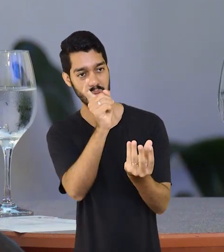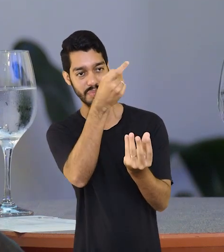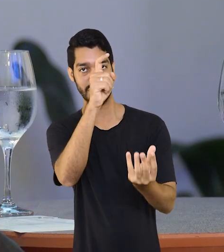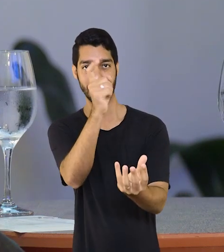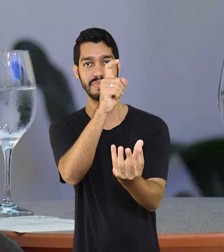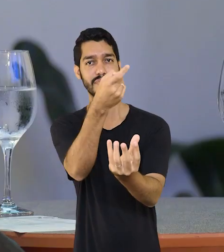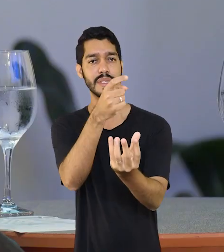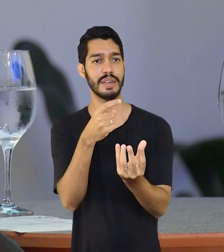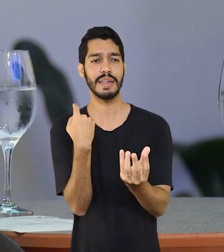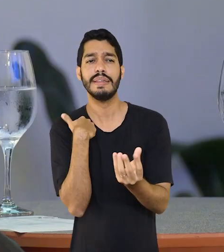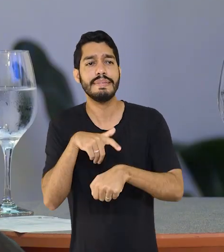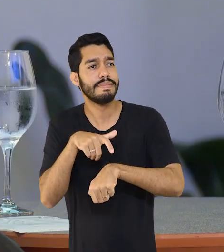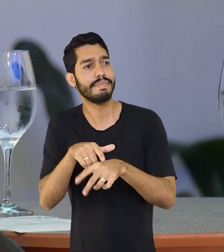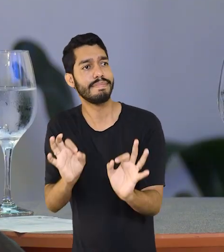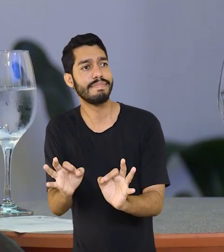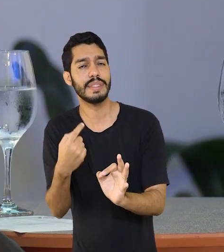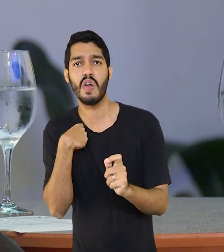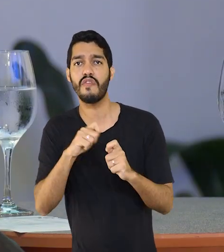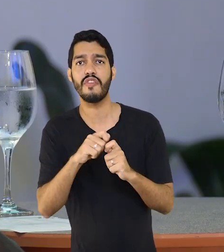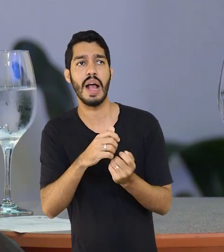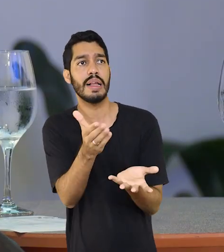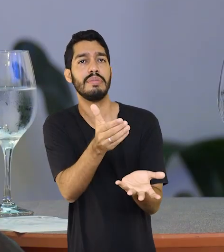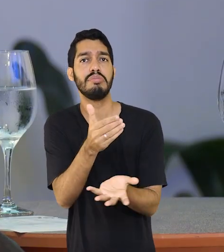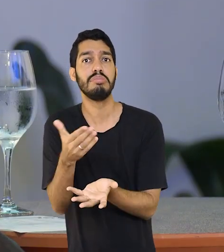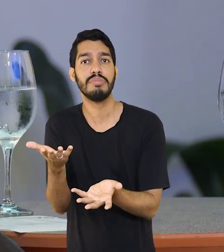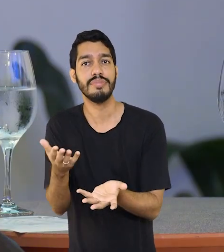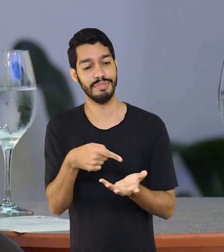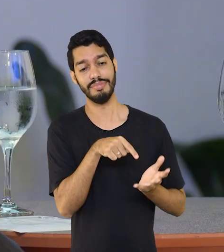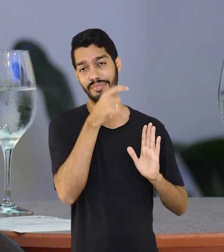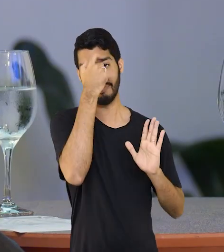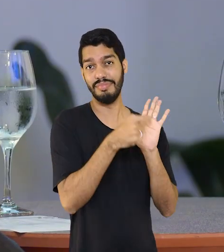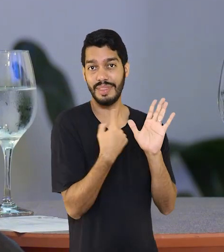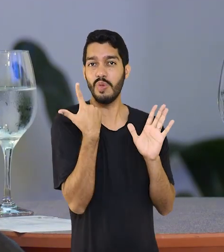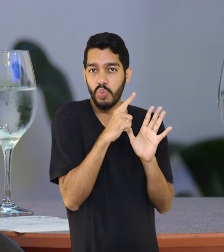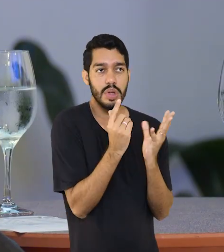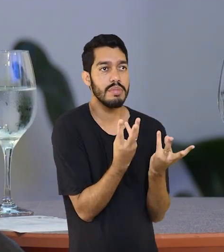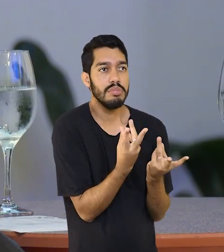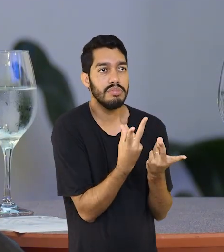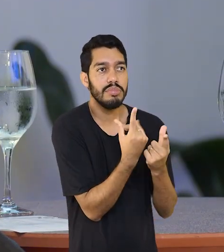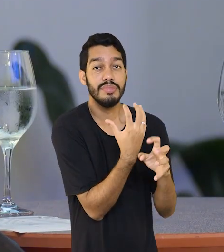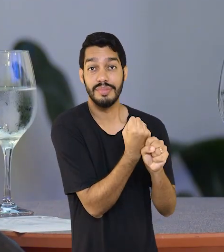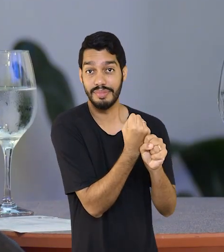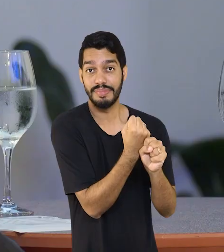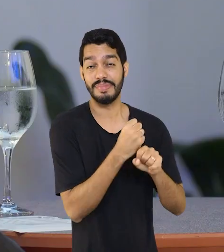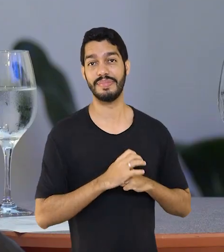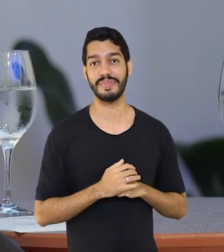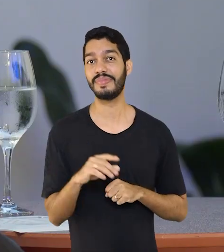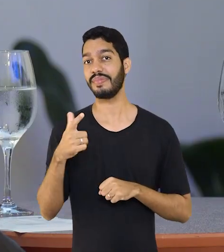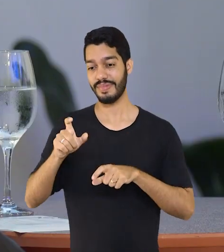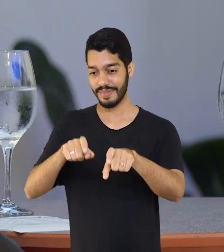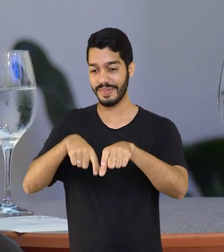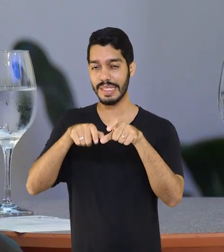inteligência artificial. Uma outra questão também associada à questão da agricultura de